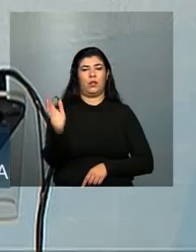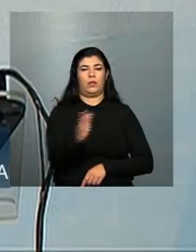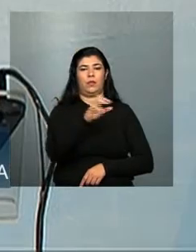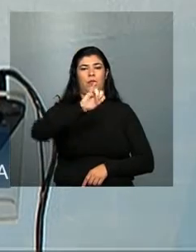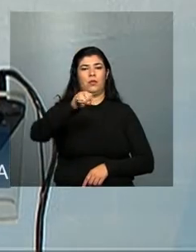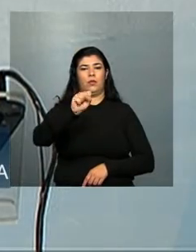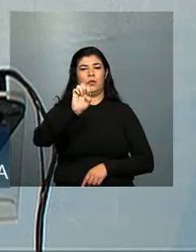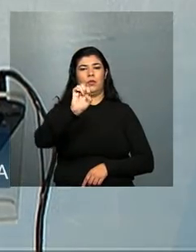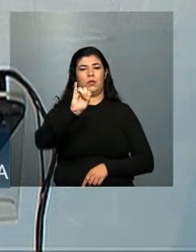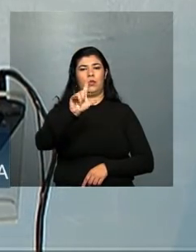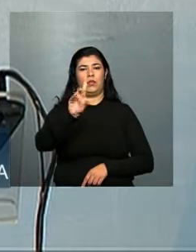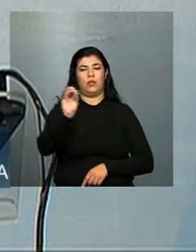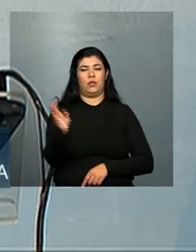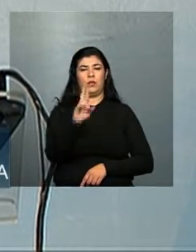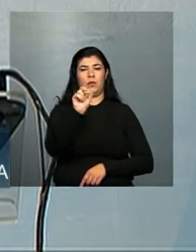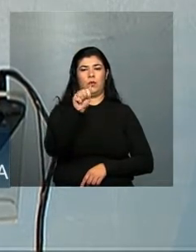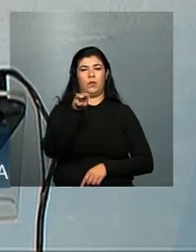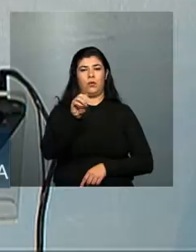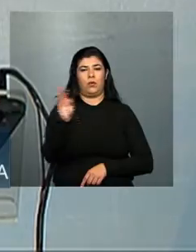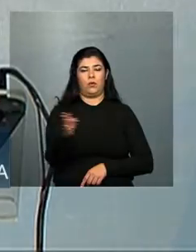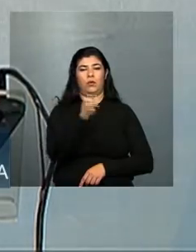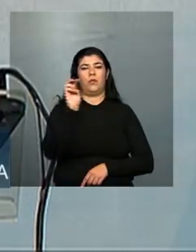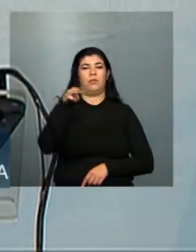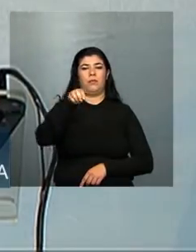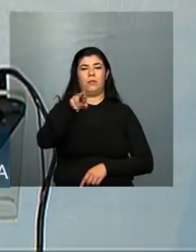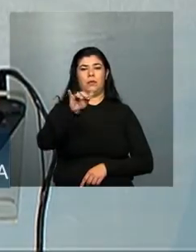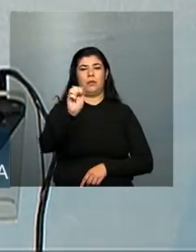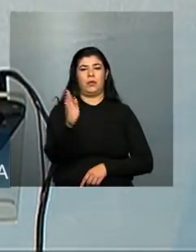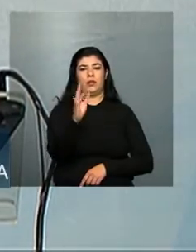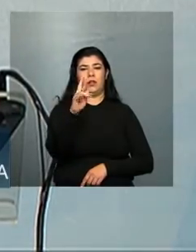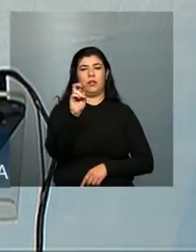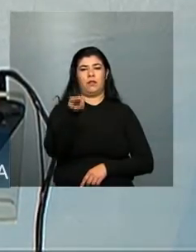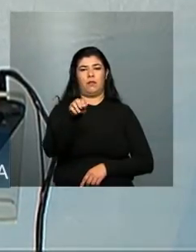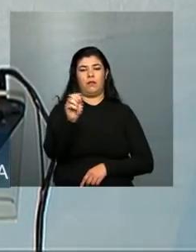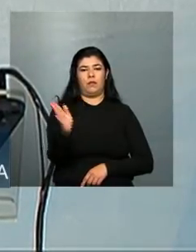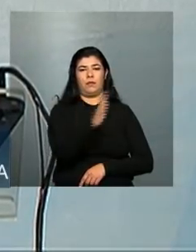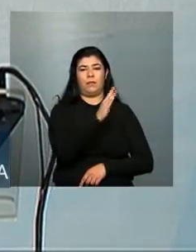Joseildo Ramos, Maria de Fátima.